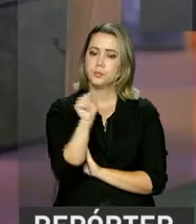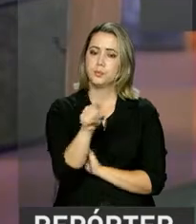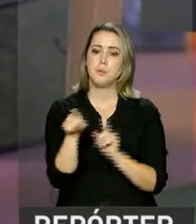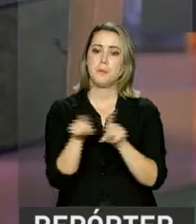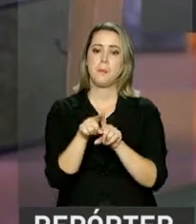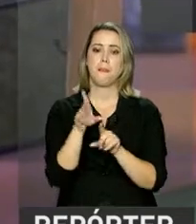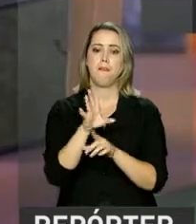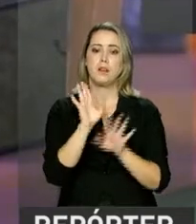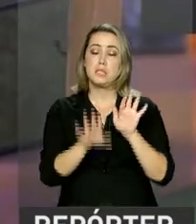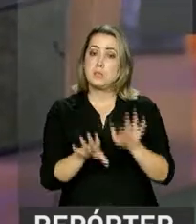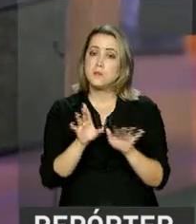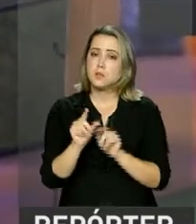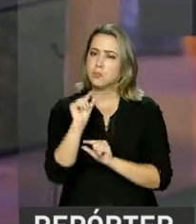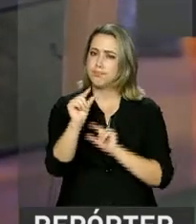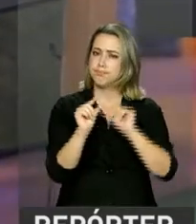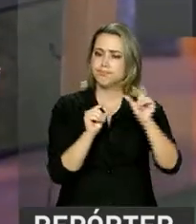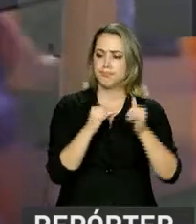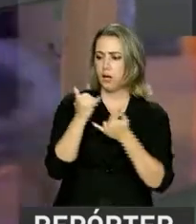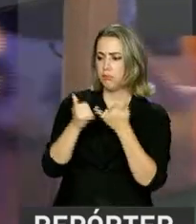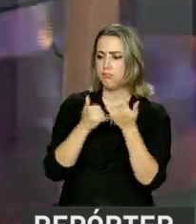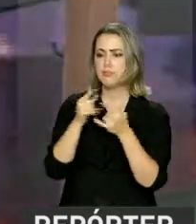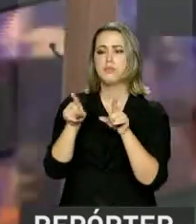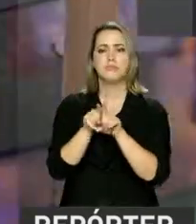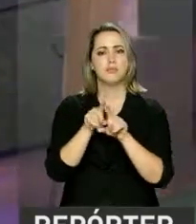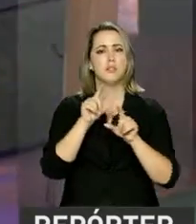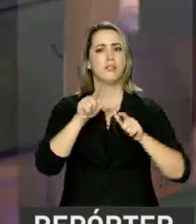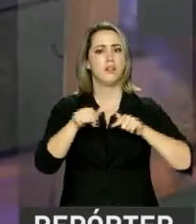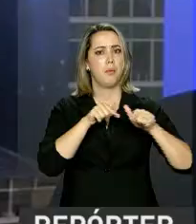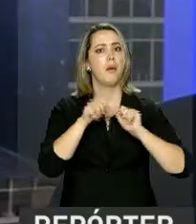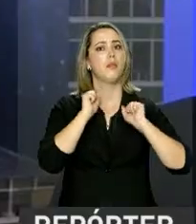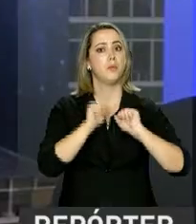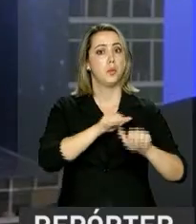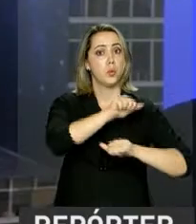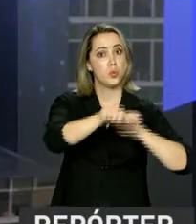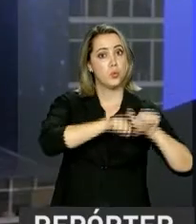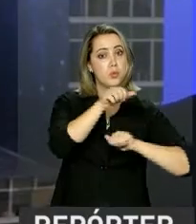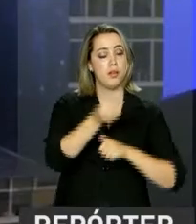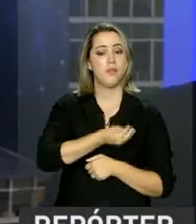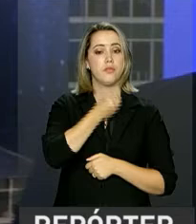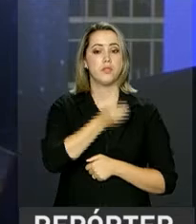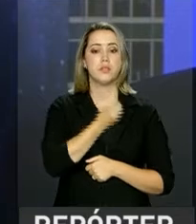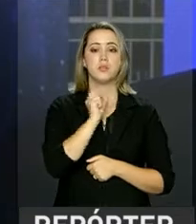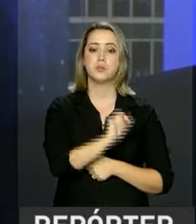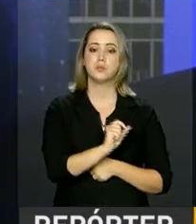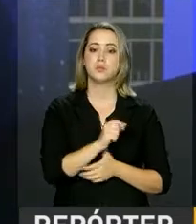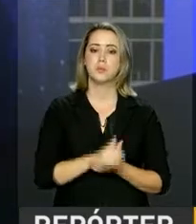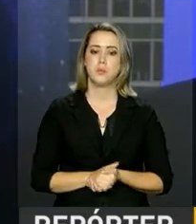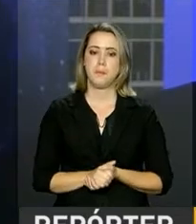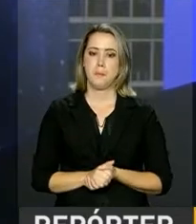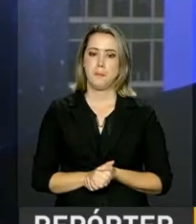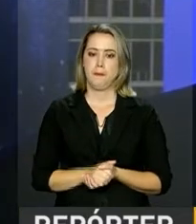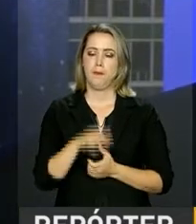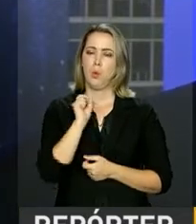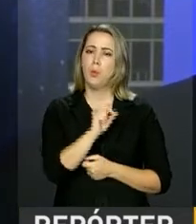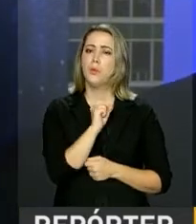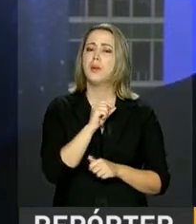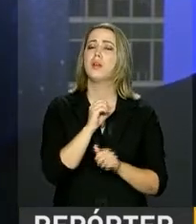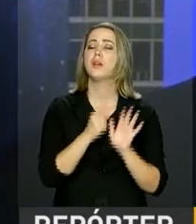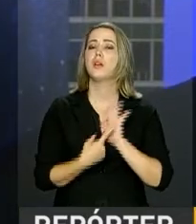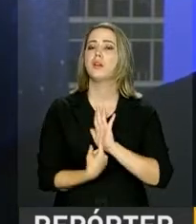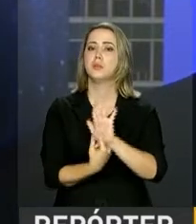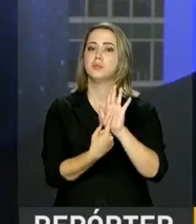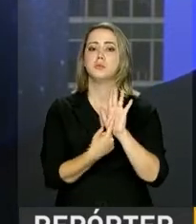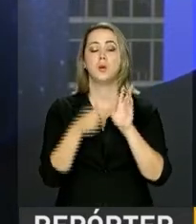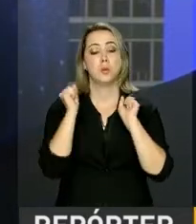às vezes, pequenos gestos podem mudar a vida de muita gente. O que essa exposição procura mostrar é que o processo de inovação